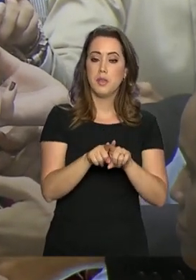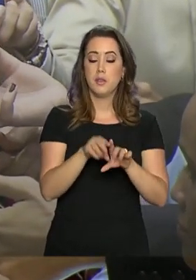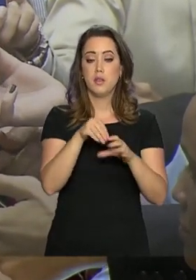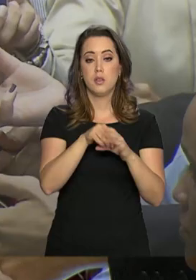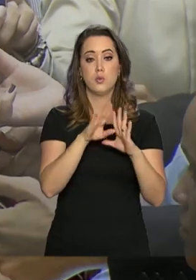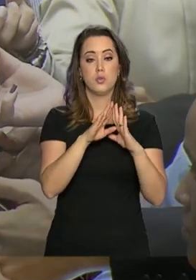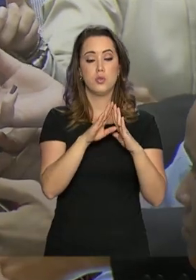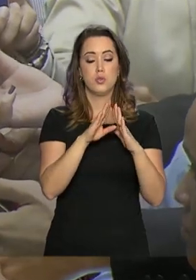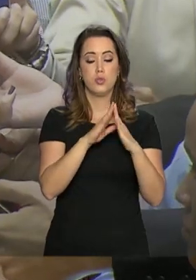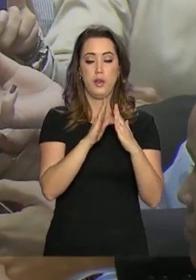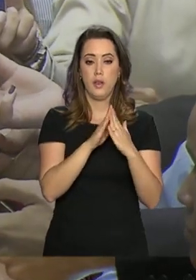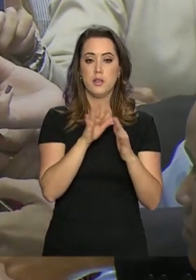no processo educacional do as crianças